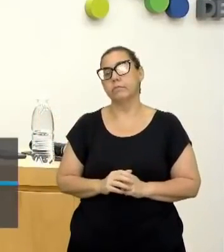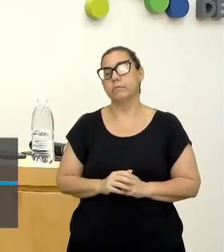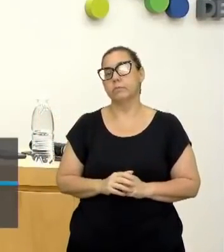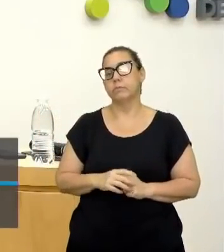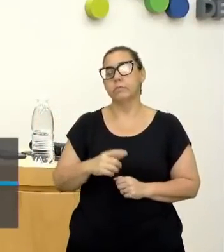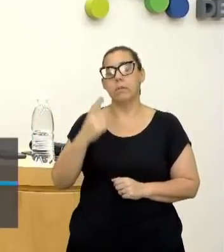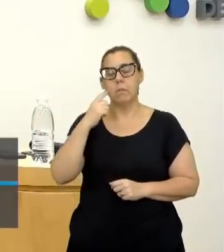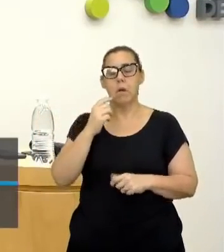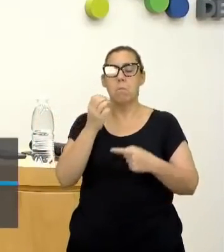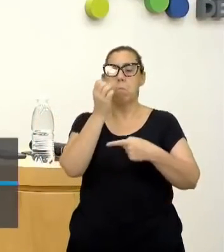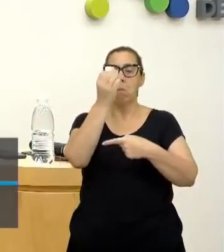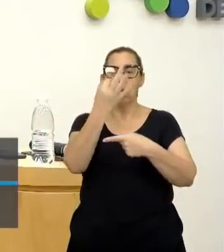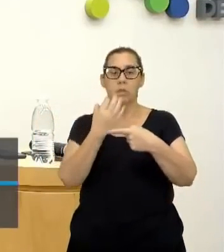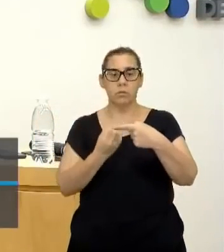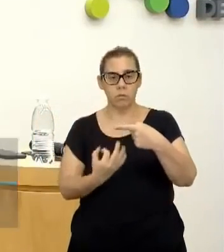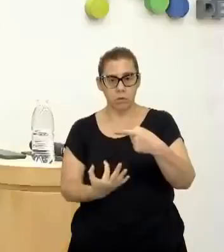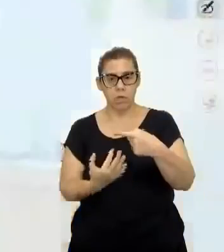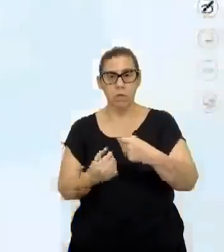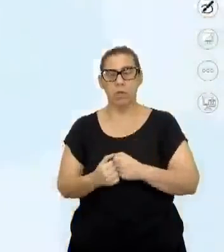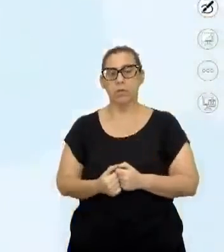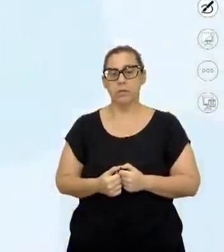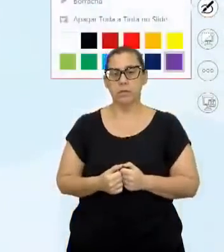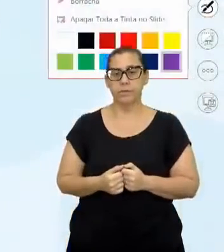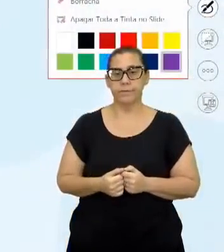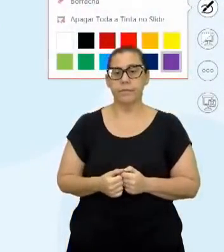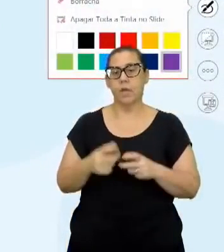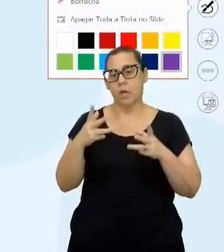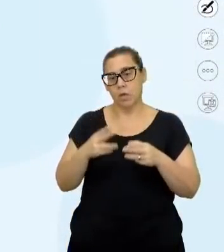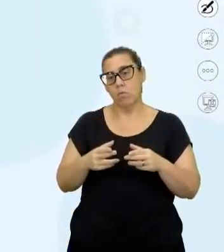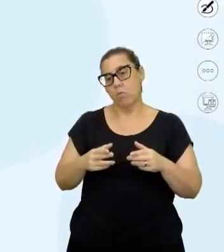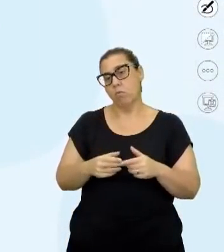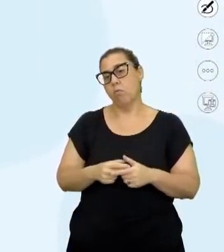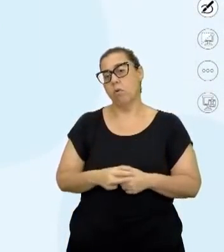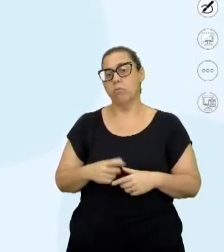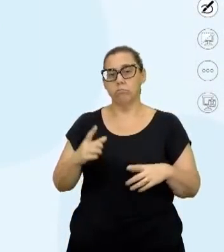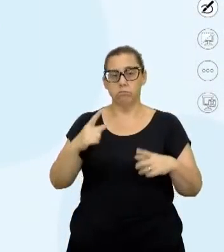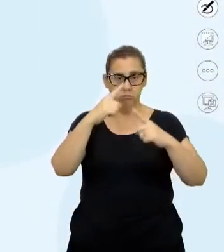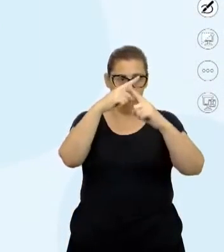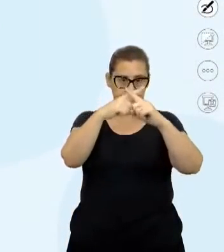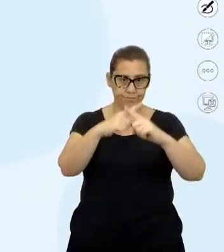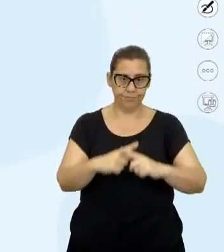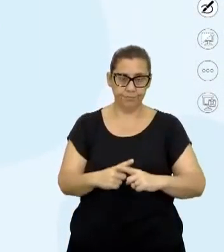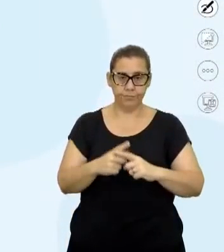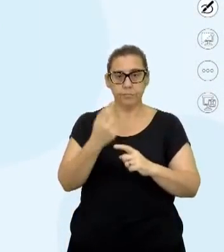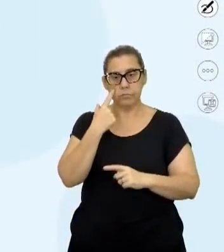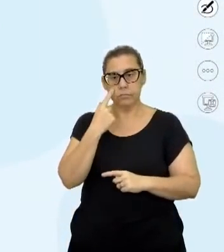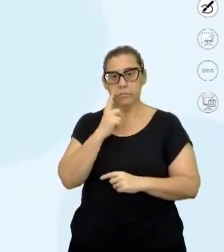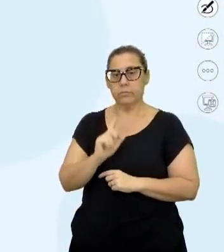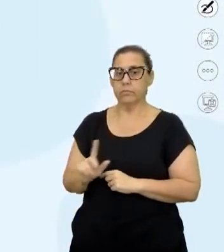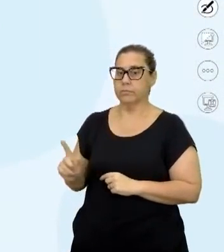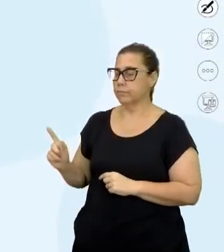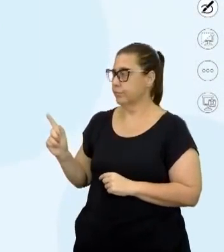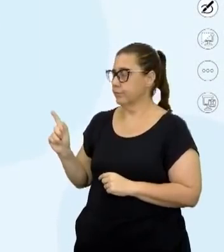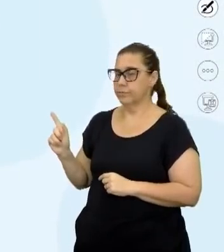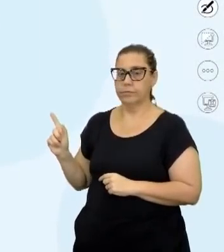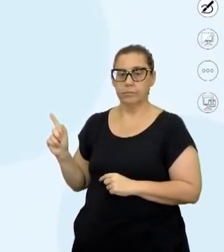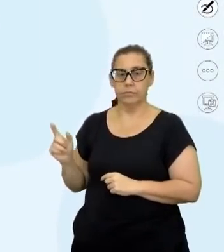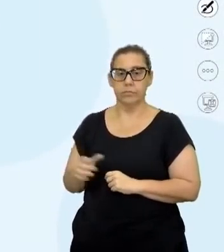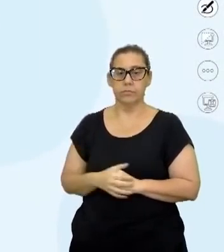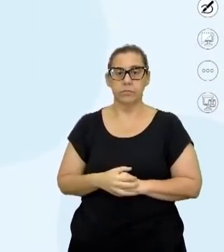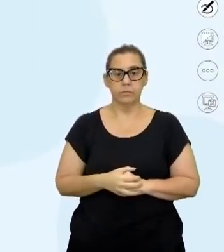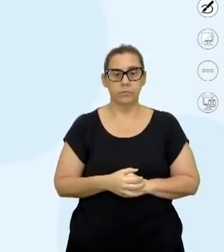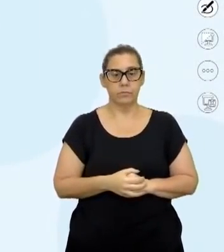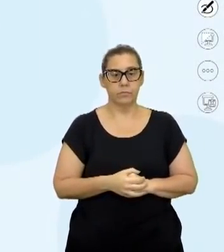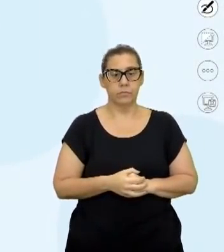coisa que multiplicação. Eu trouxe uma animação para vocês aqui, vamos ver, fica melhor do que o que eu escrevi aqui, olha lá. A